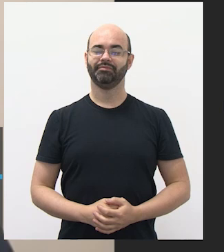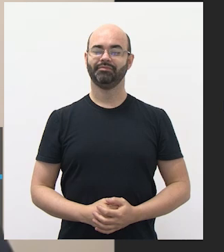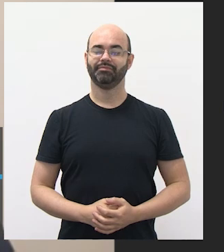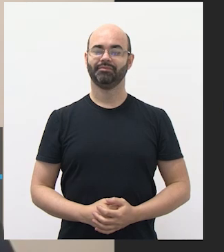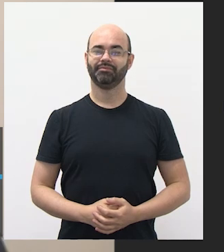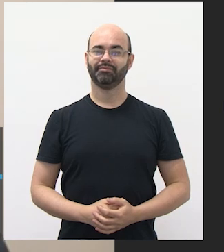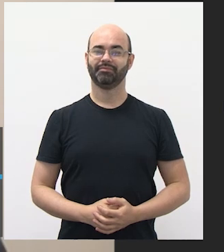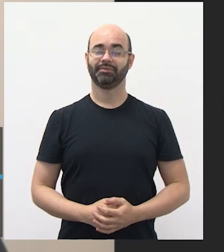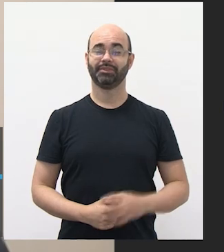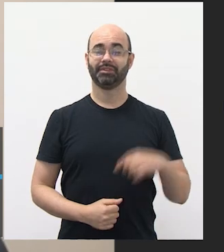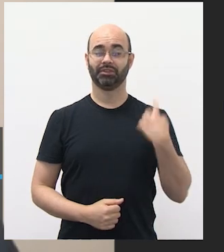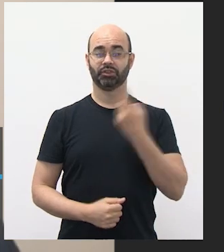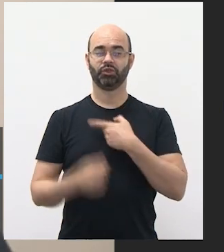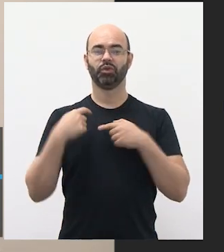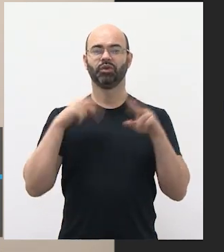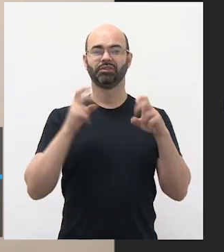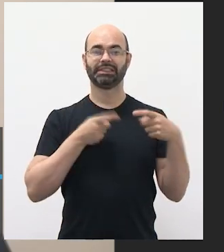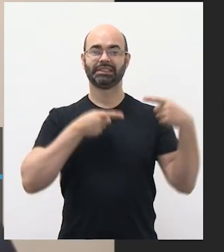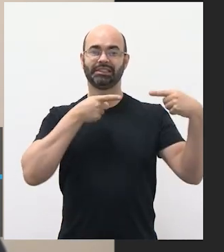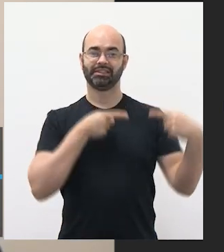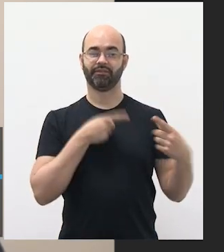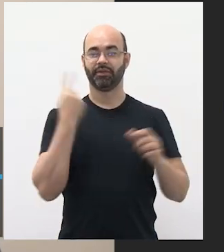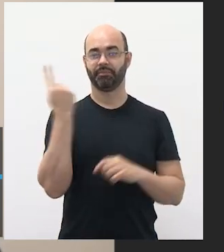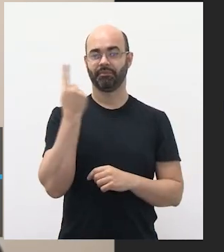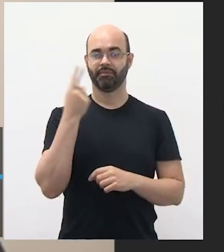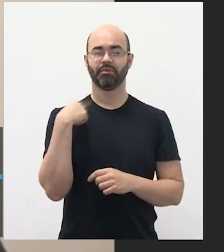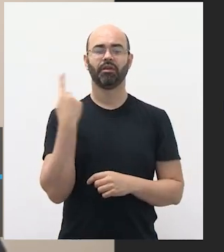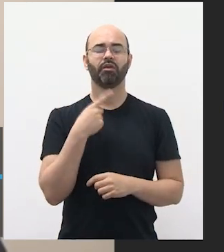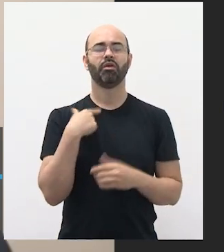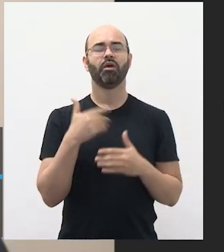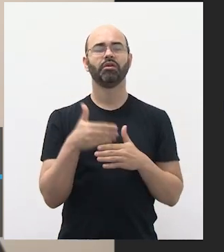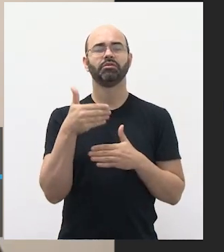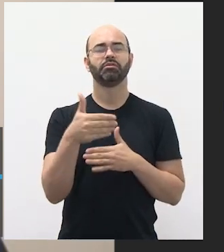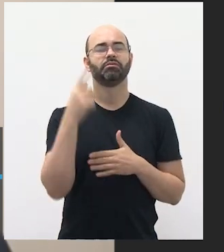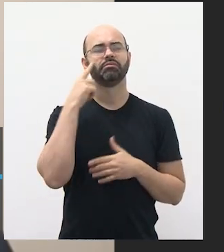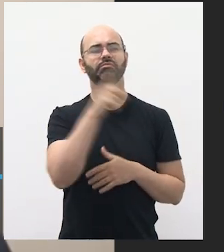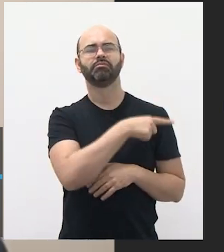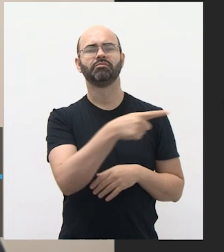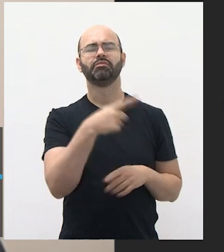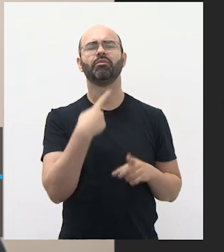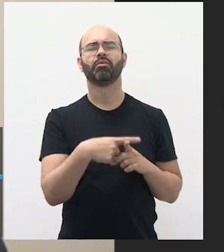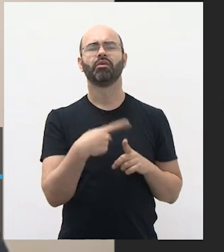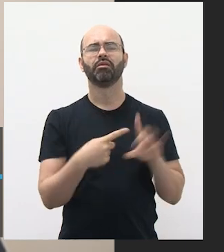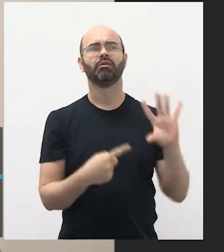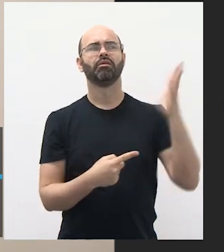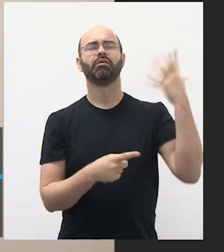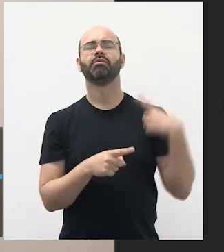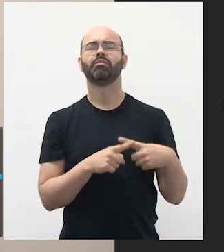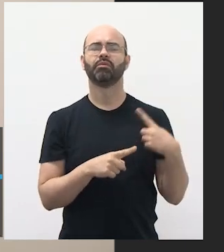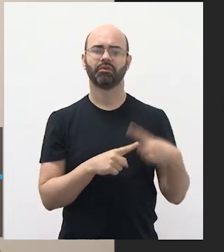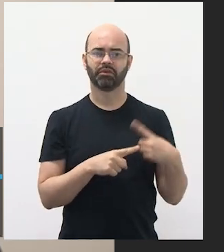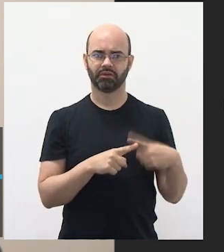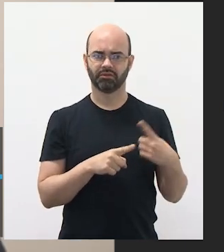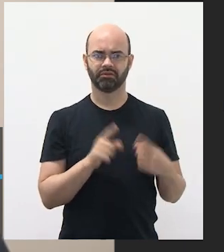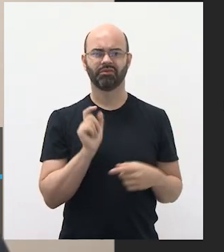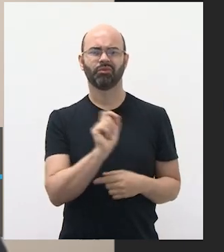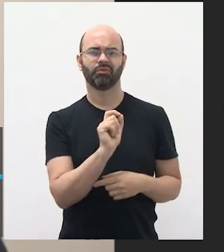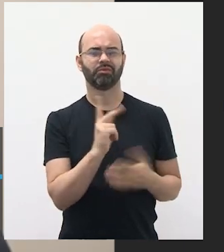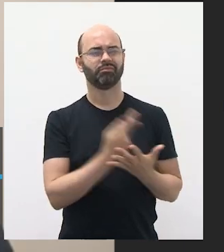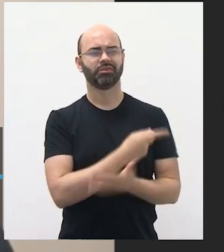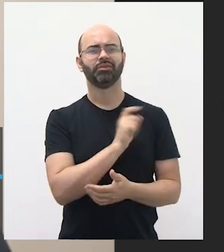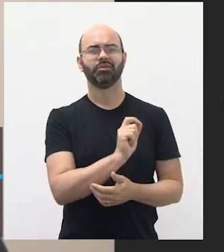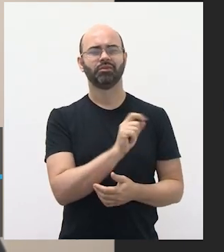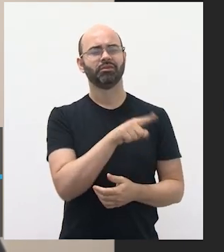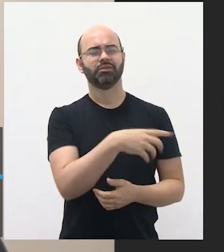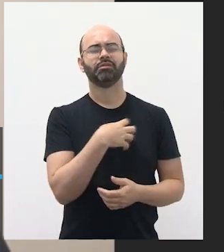passos, é a gente poder entender melhor por que e como eles acontecem. Se a gente começa a entender melhor o que acontece e como